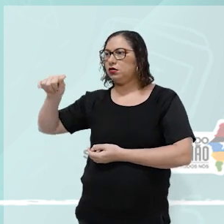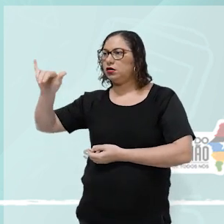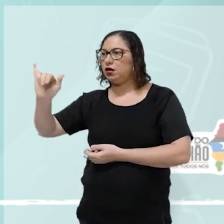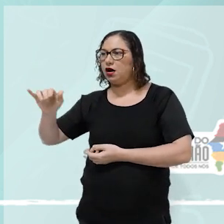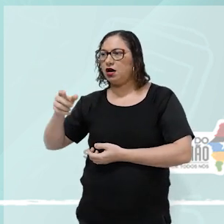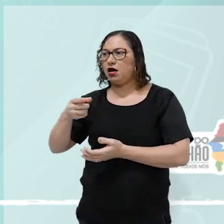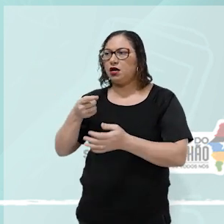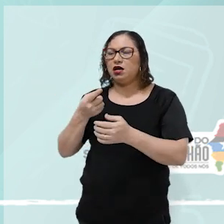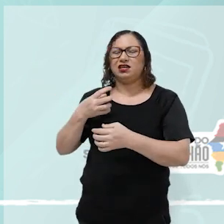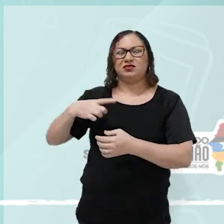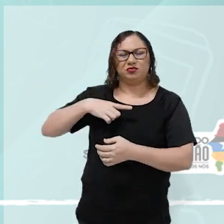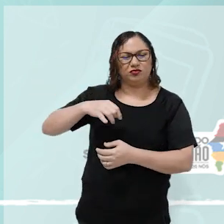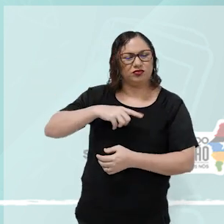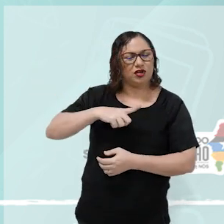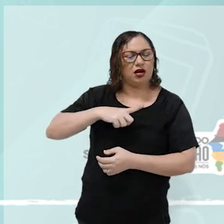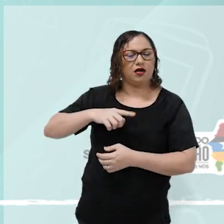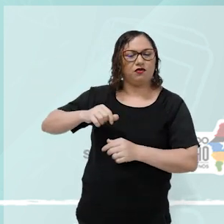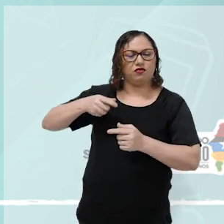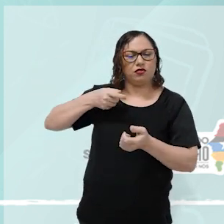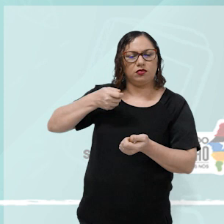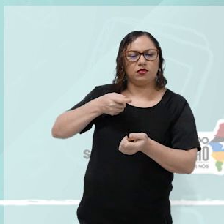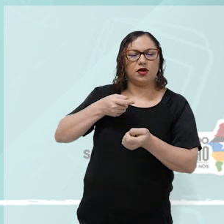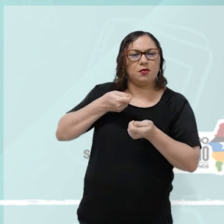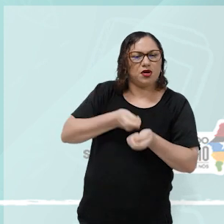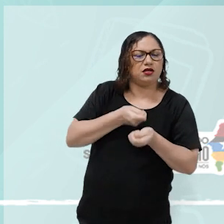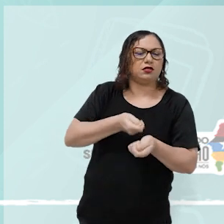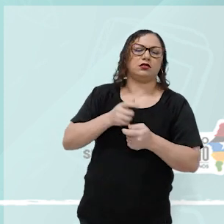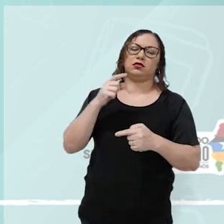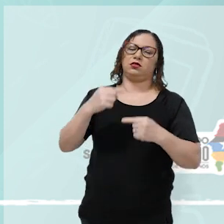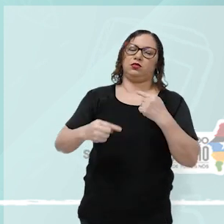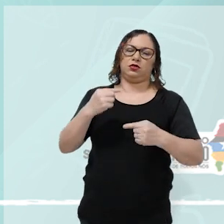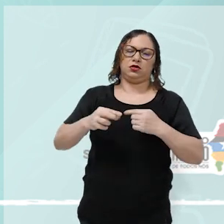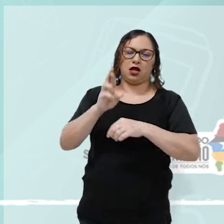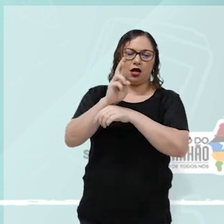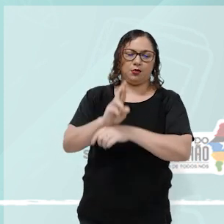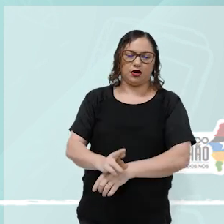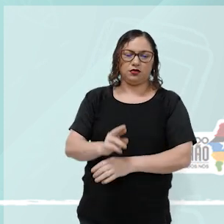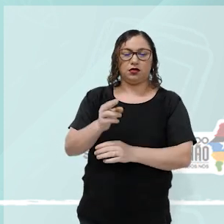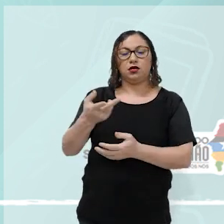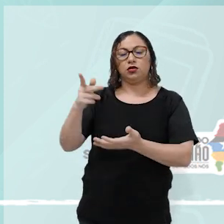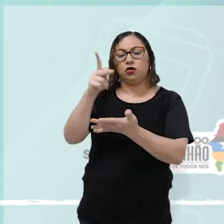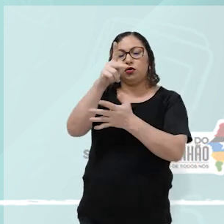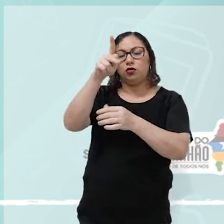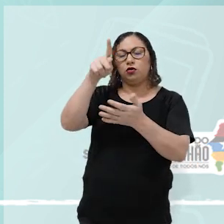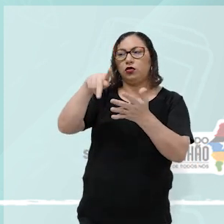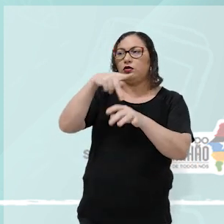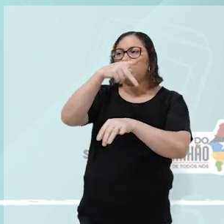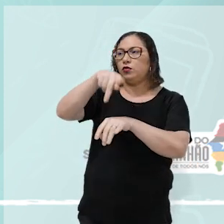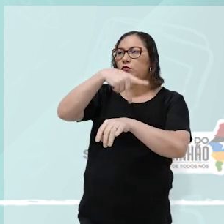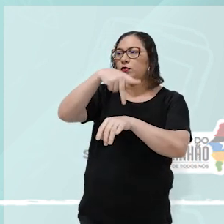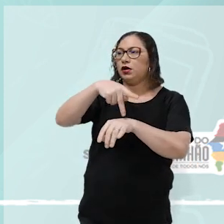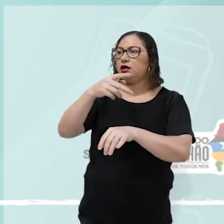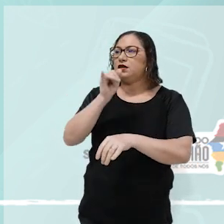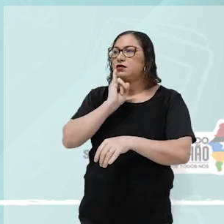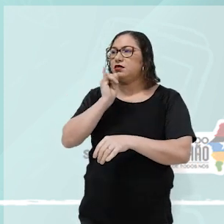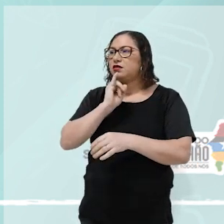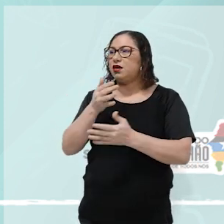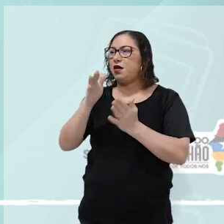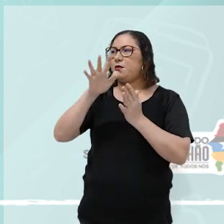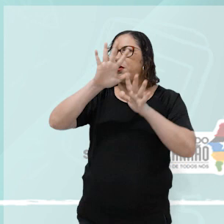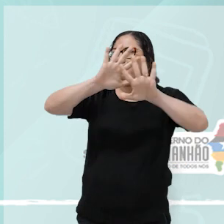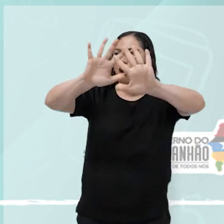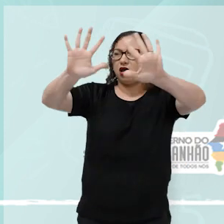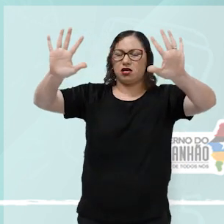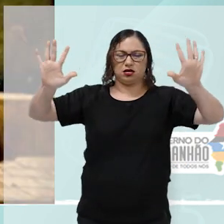política, muita, representou o país, principalmente em paisagens, cenas históricas, retratos mitológicos.